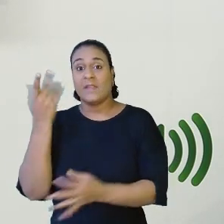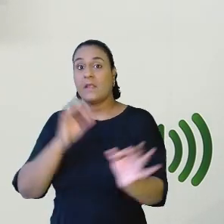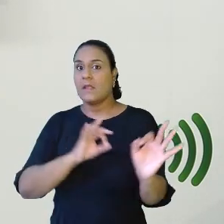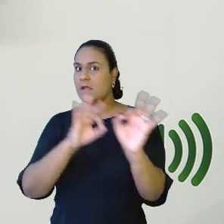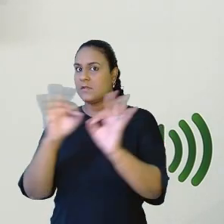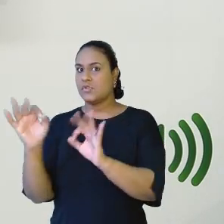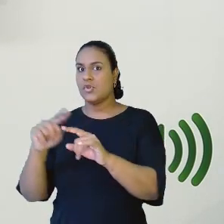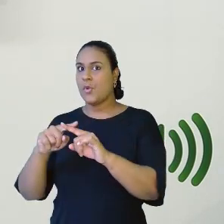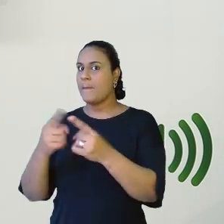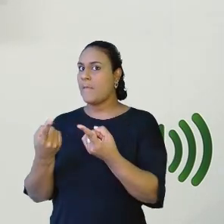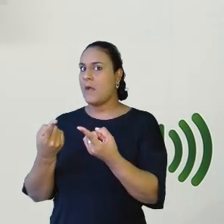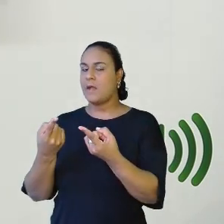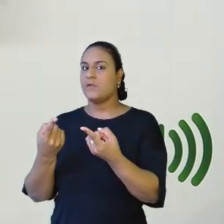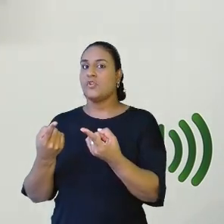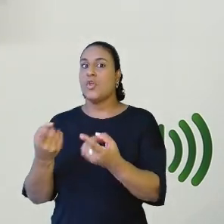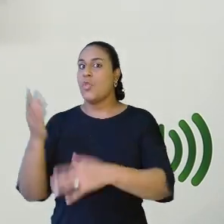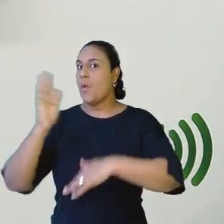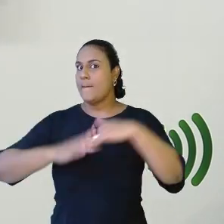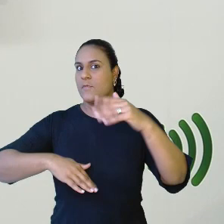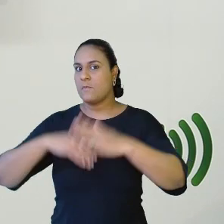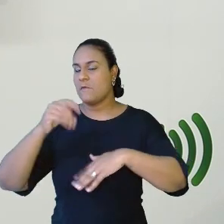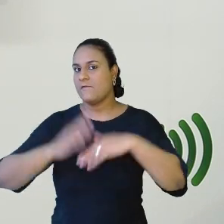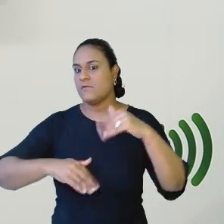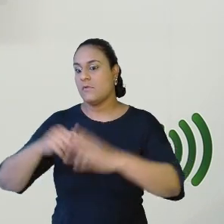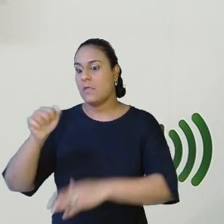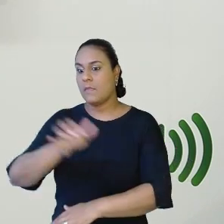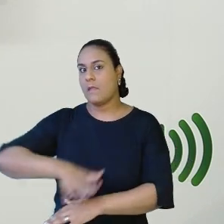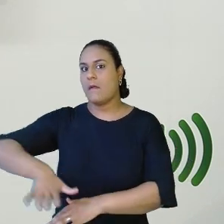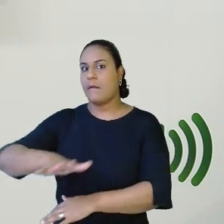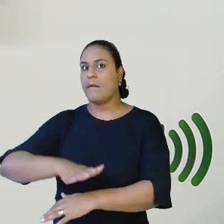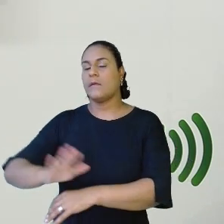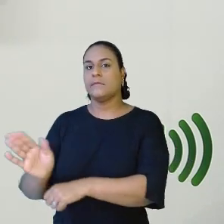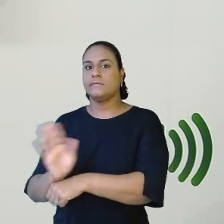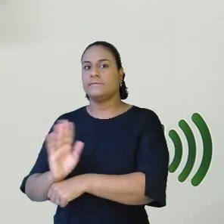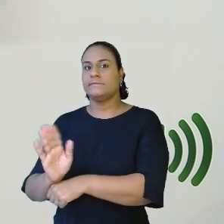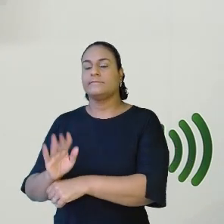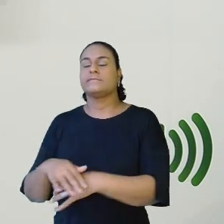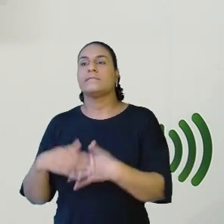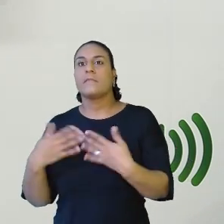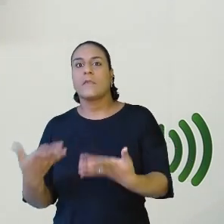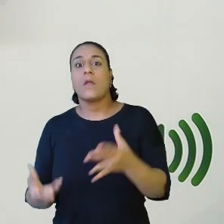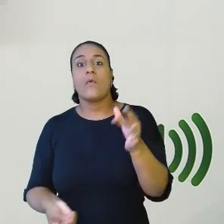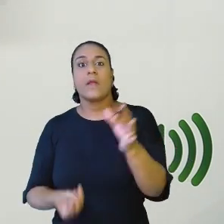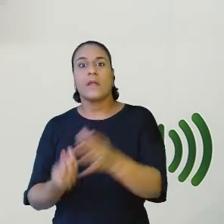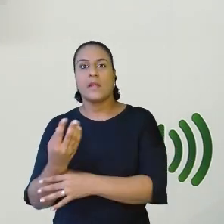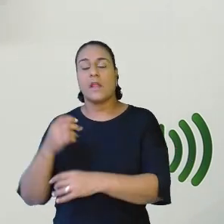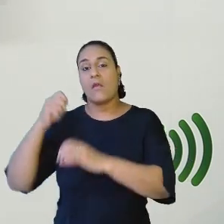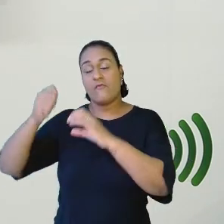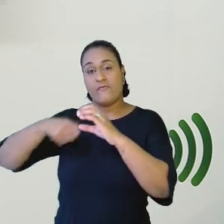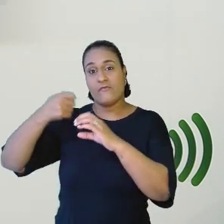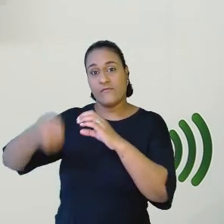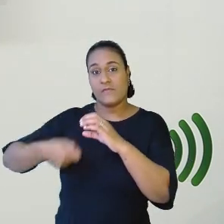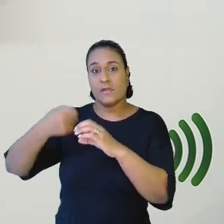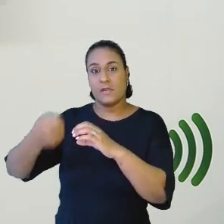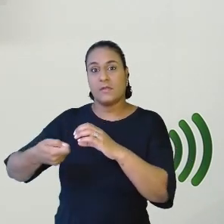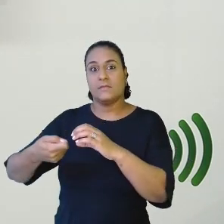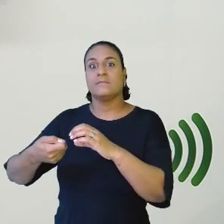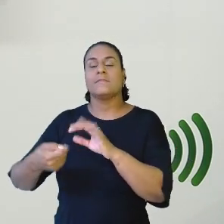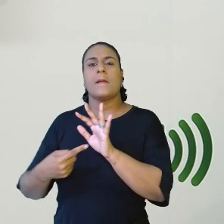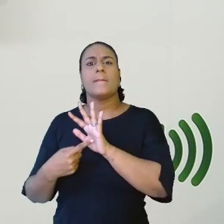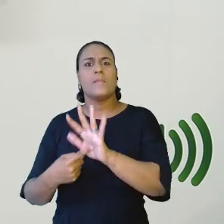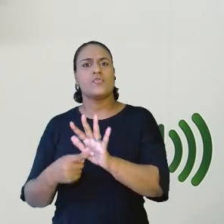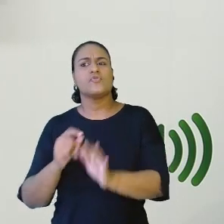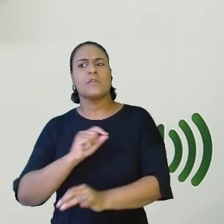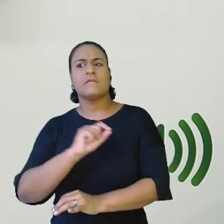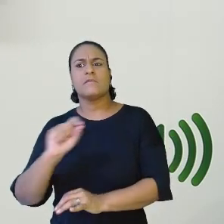do cinema, né? Então, a pessoa cria um videoclipe, eu deixei ali a palavrinha destacada para lembrar a vocês o que